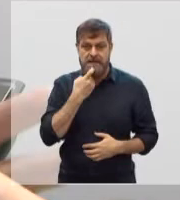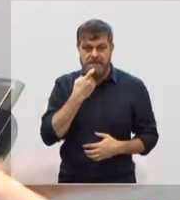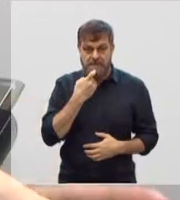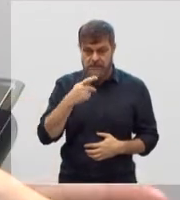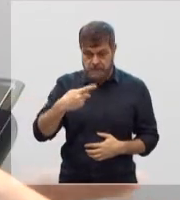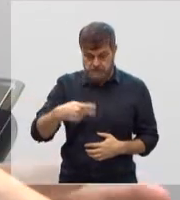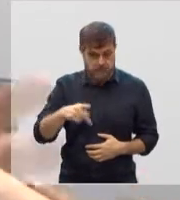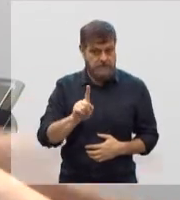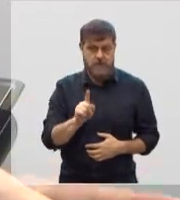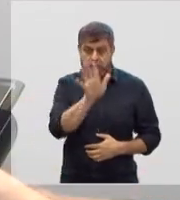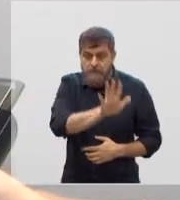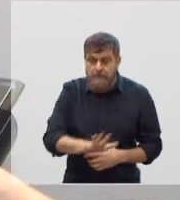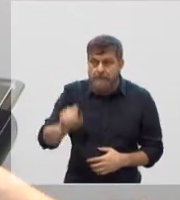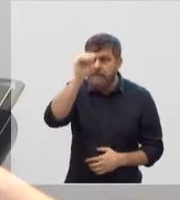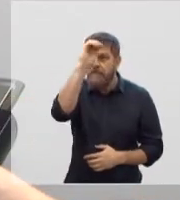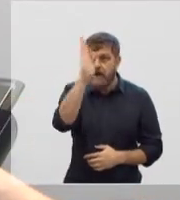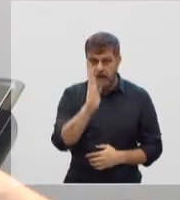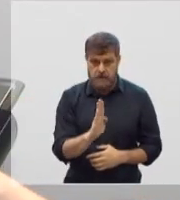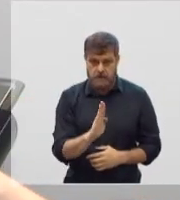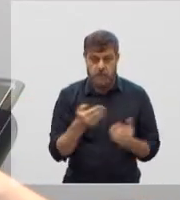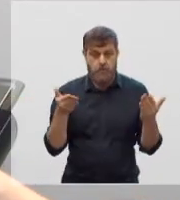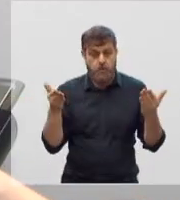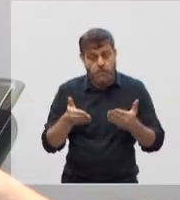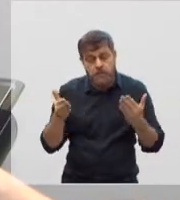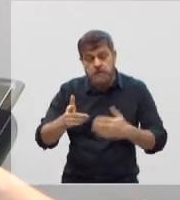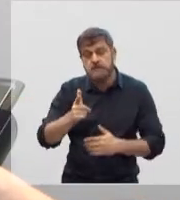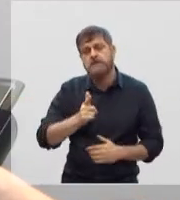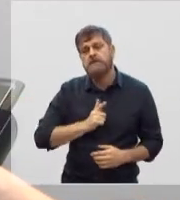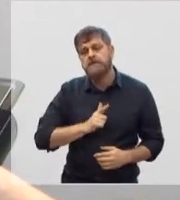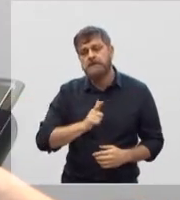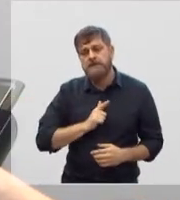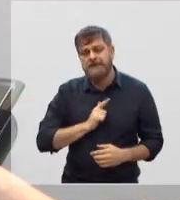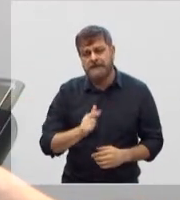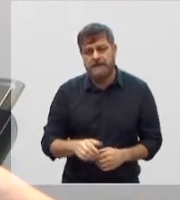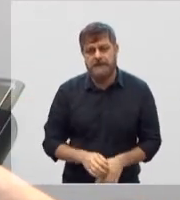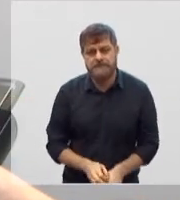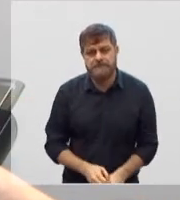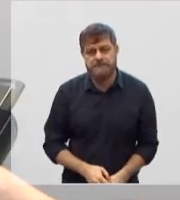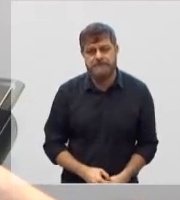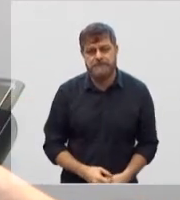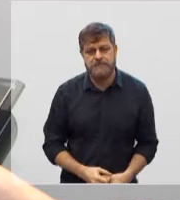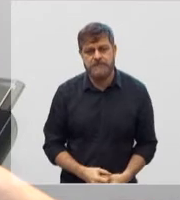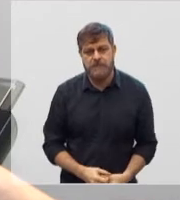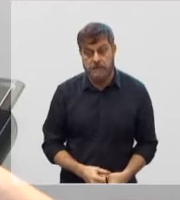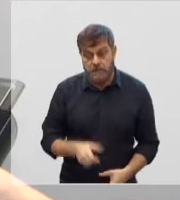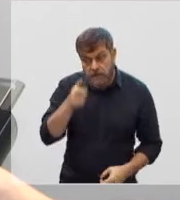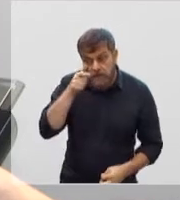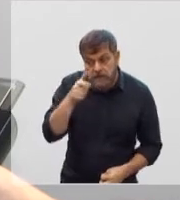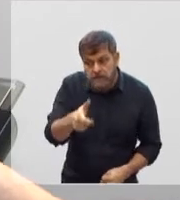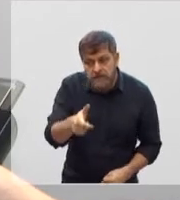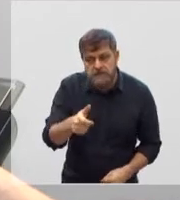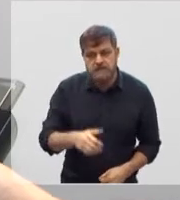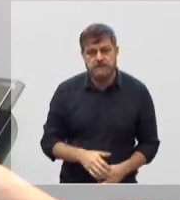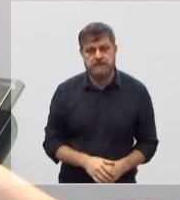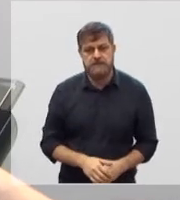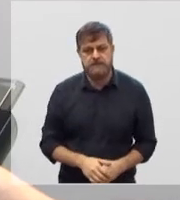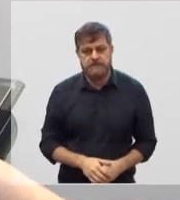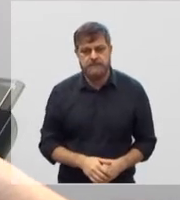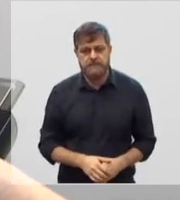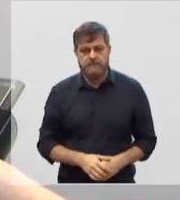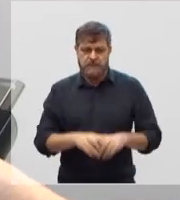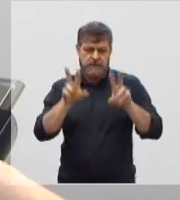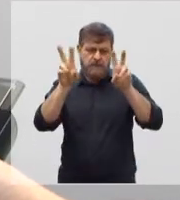isso não é Campinas, é o país, né? Você vê que hoje nós temos um quadro bastante